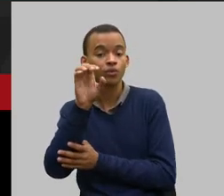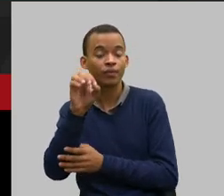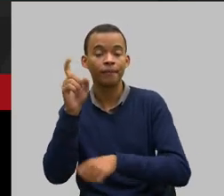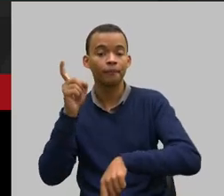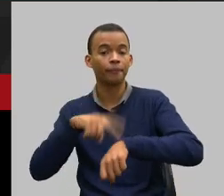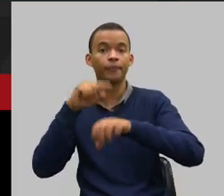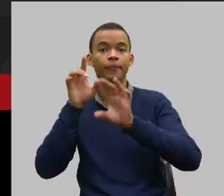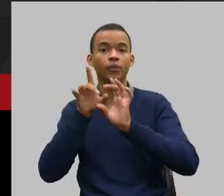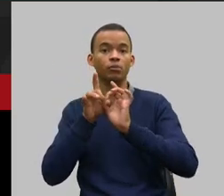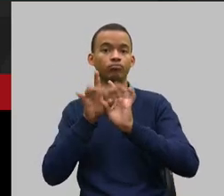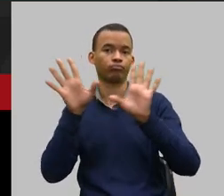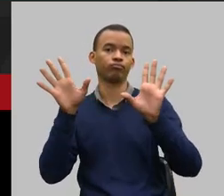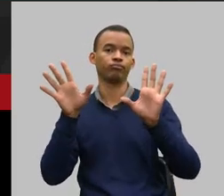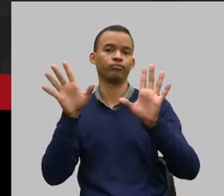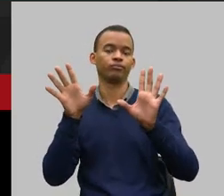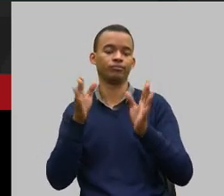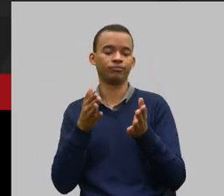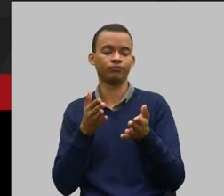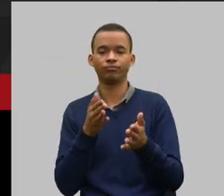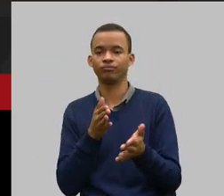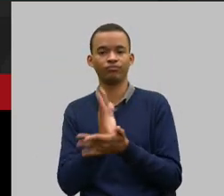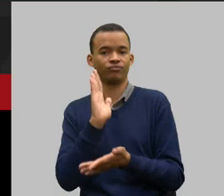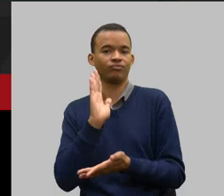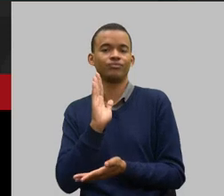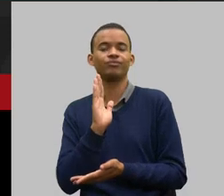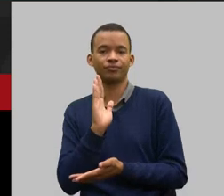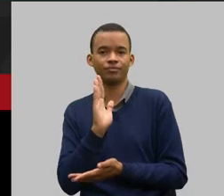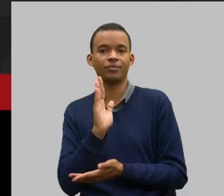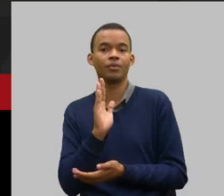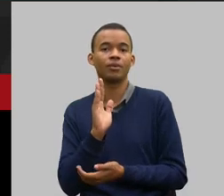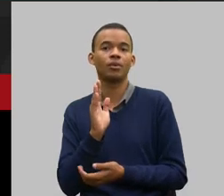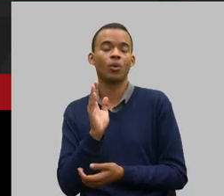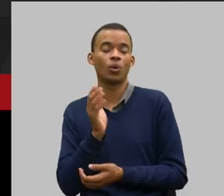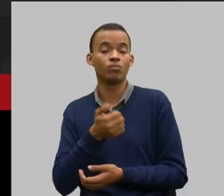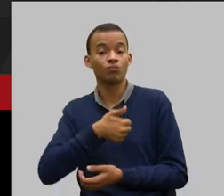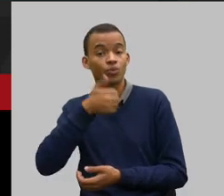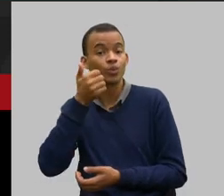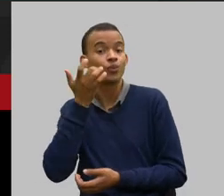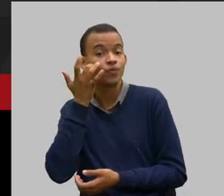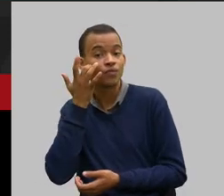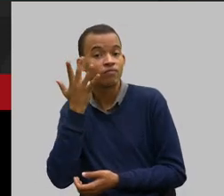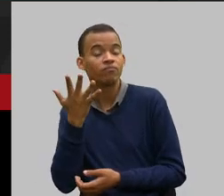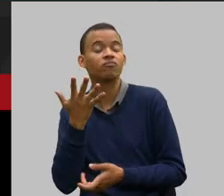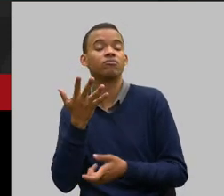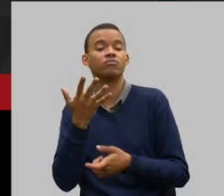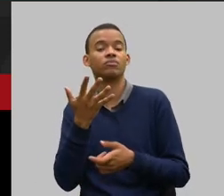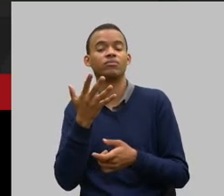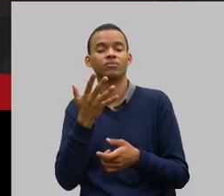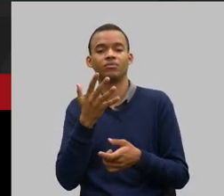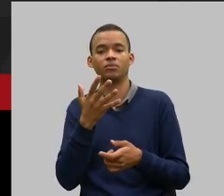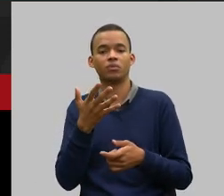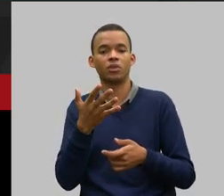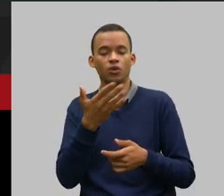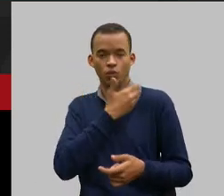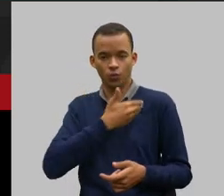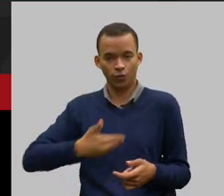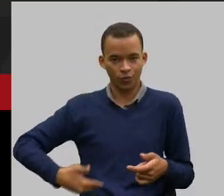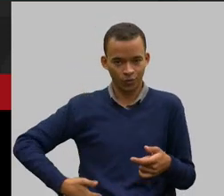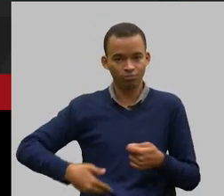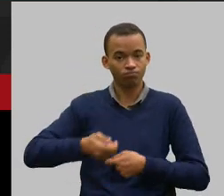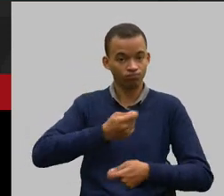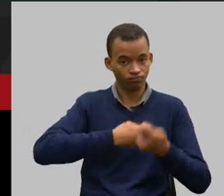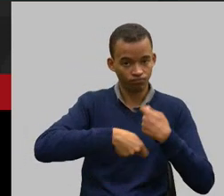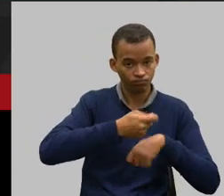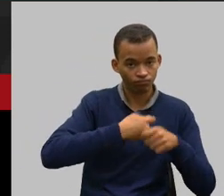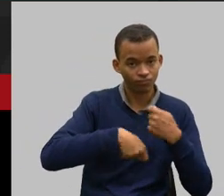automaticamente ou seja mais administração pública que não precisou fazer